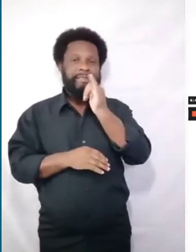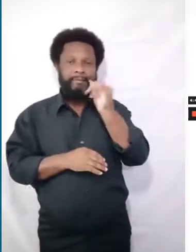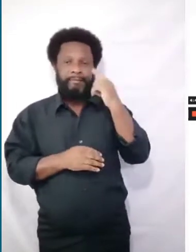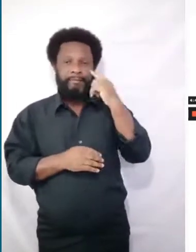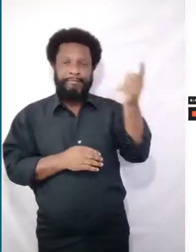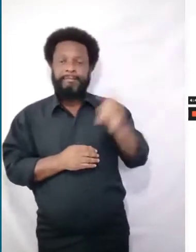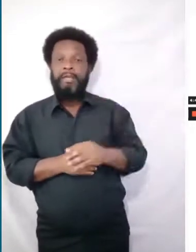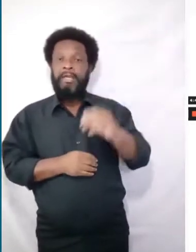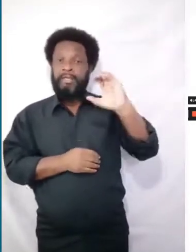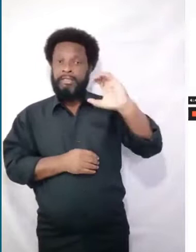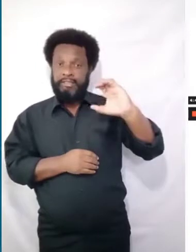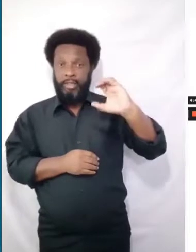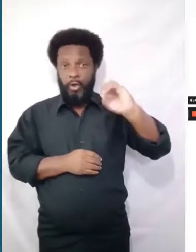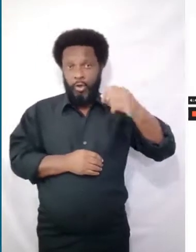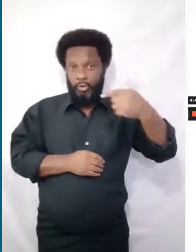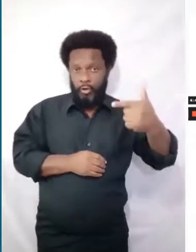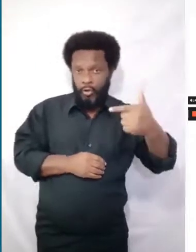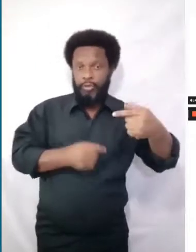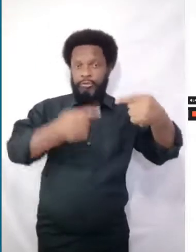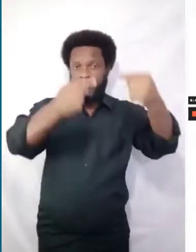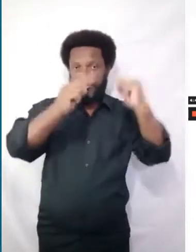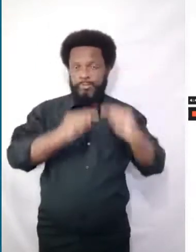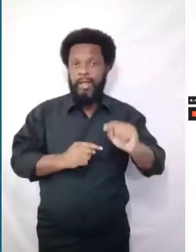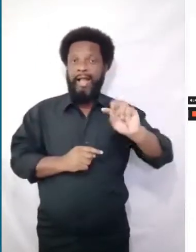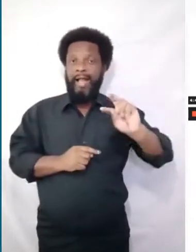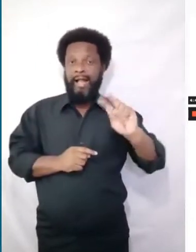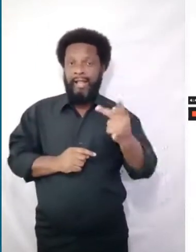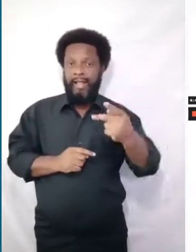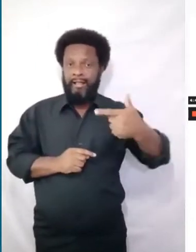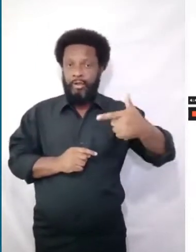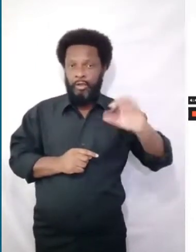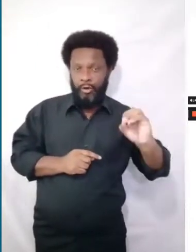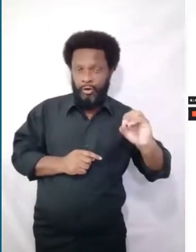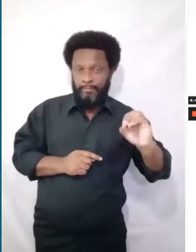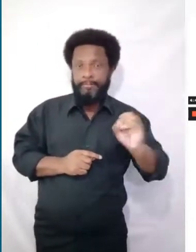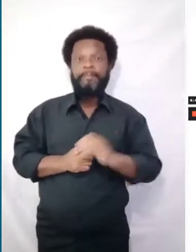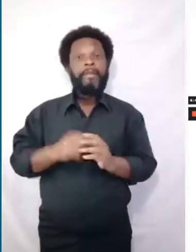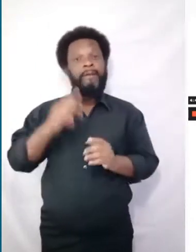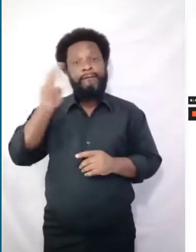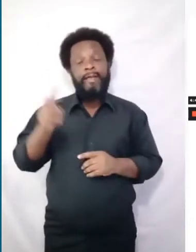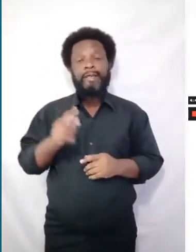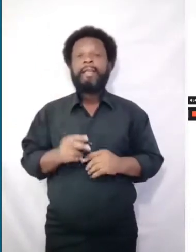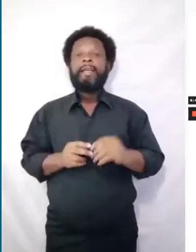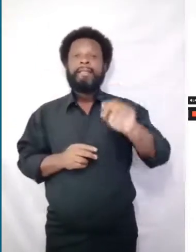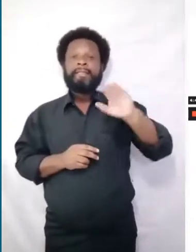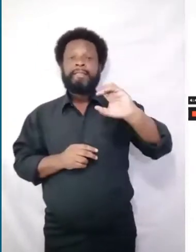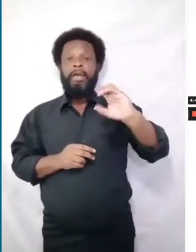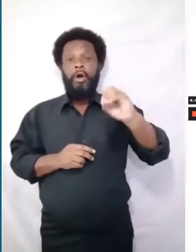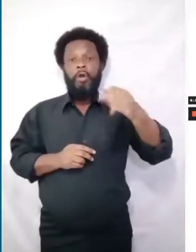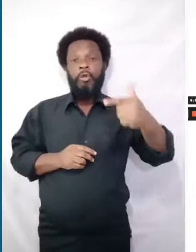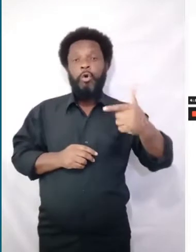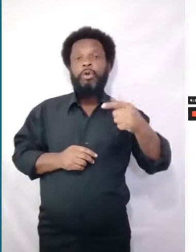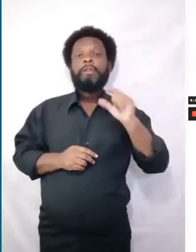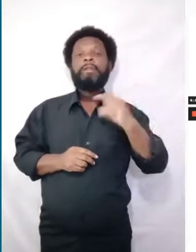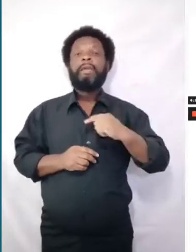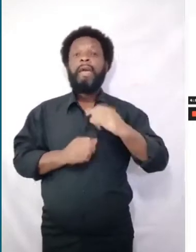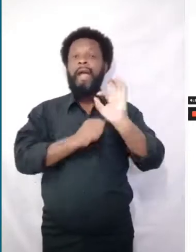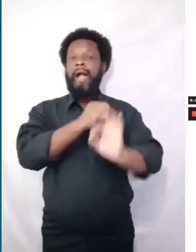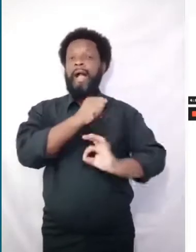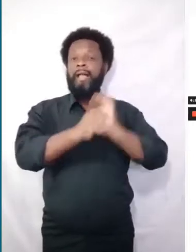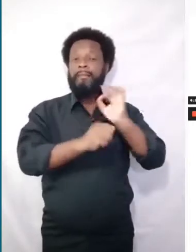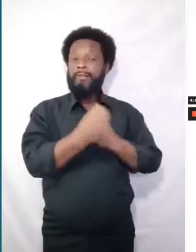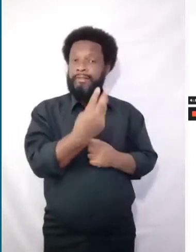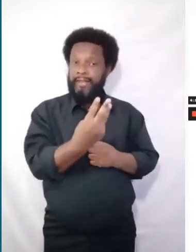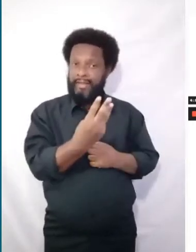Não. Vamos ver outros exemplos. CO2, H2O, água e BF3. CO2, molécula aí formada por